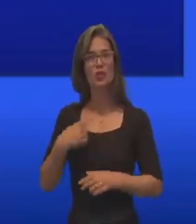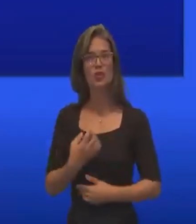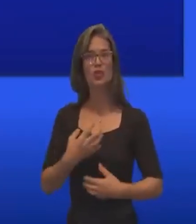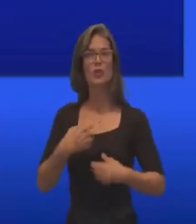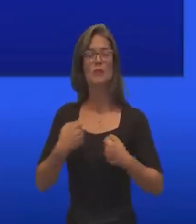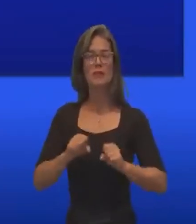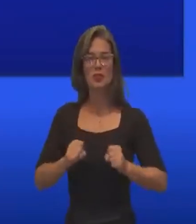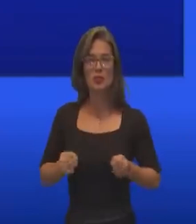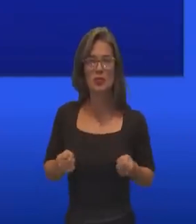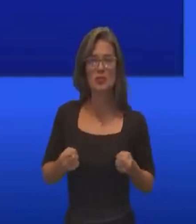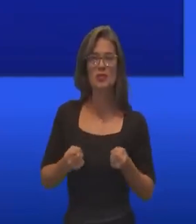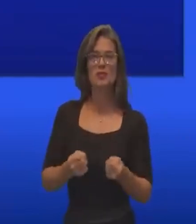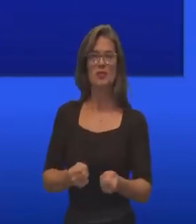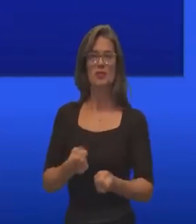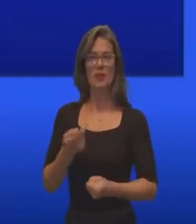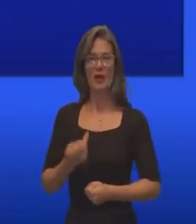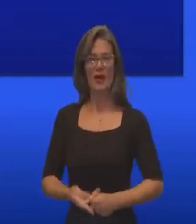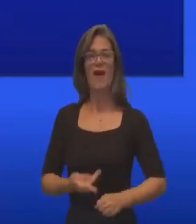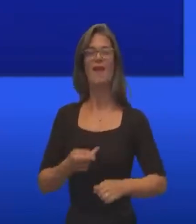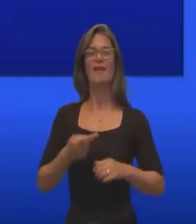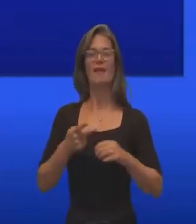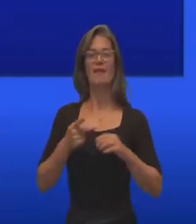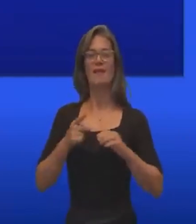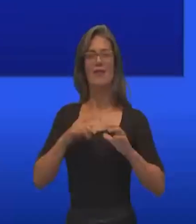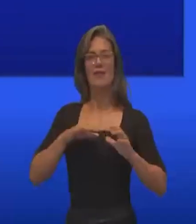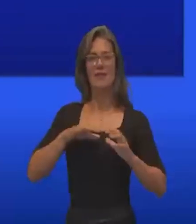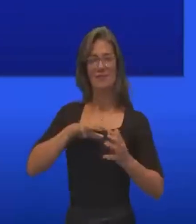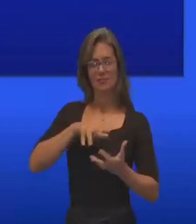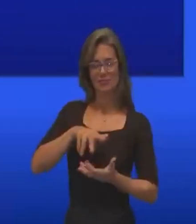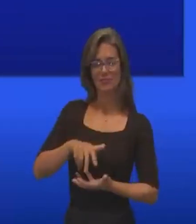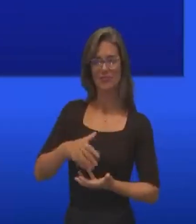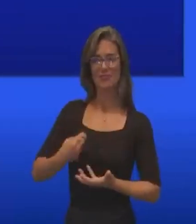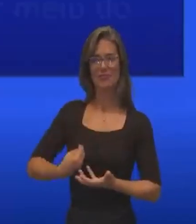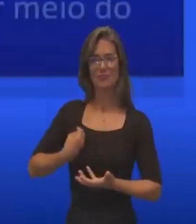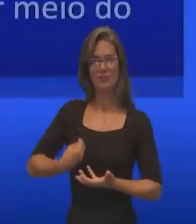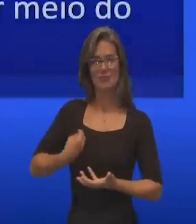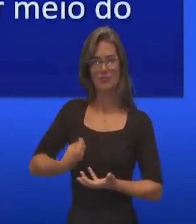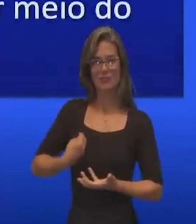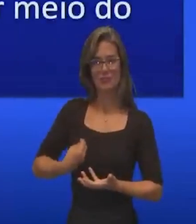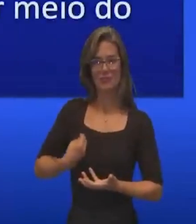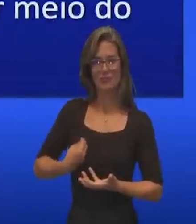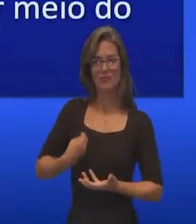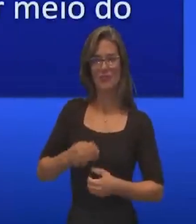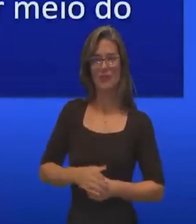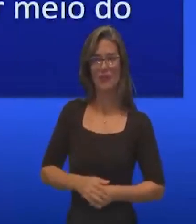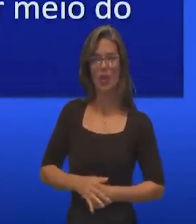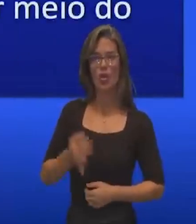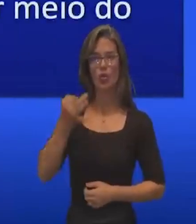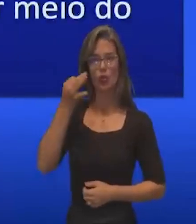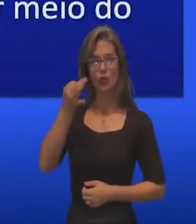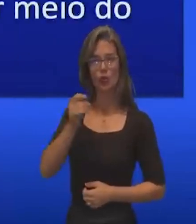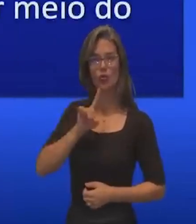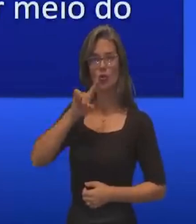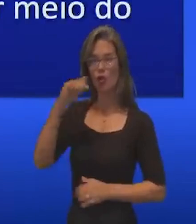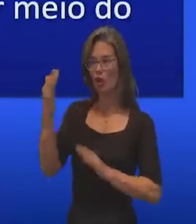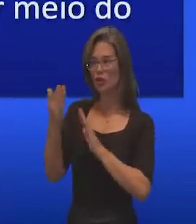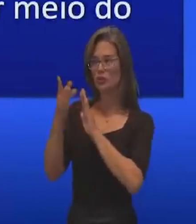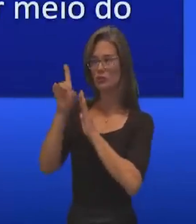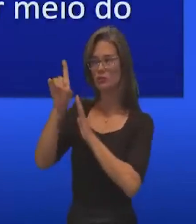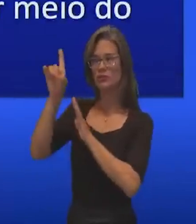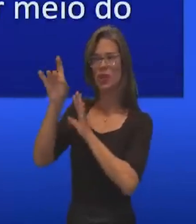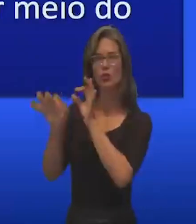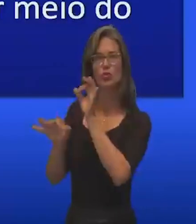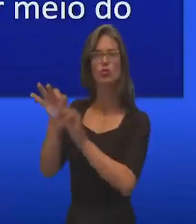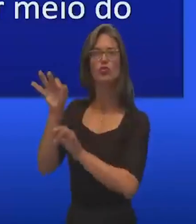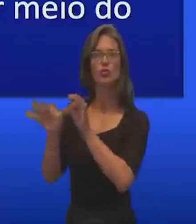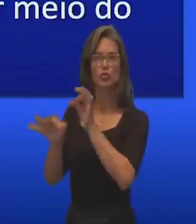ausentes. Porque é necessário que todos nós sejamos manifestos diante do tribunal de Cristo, para que cada um